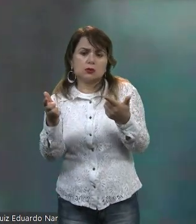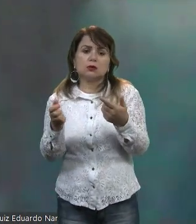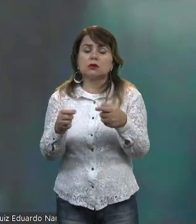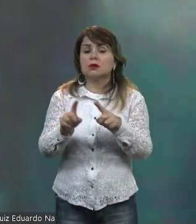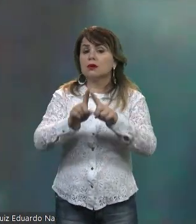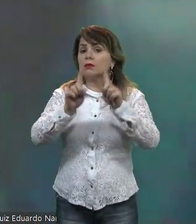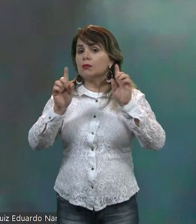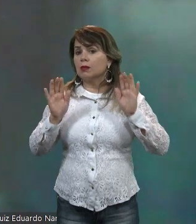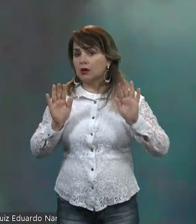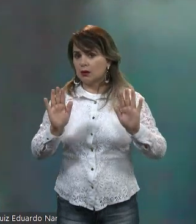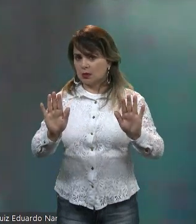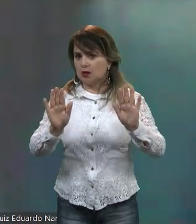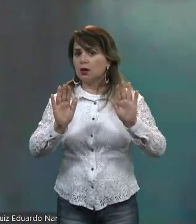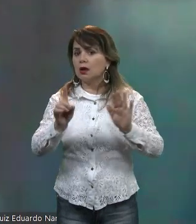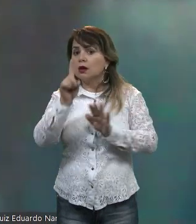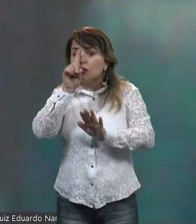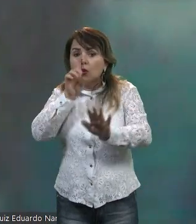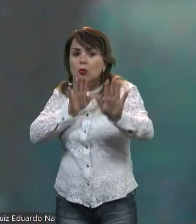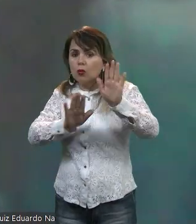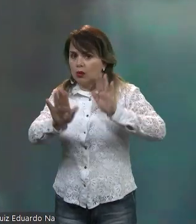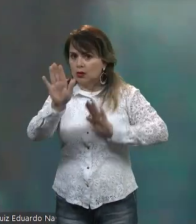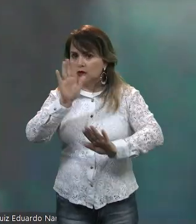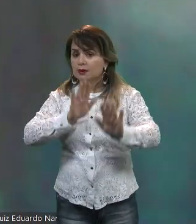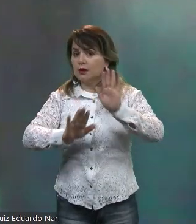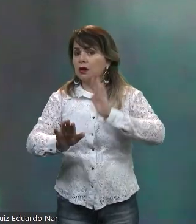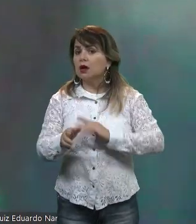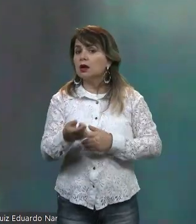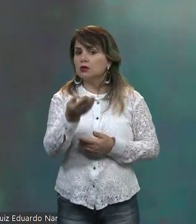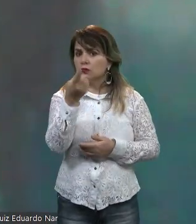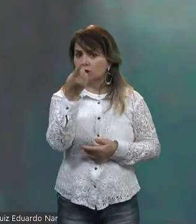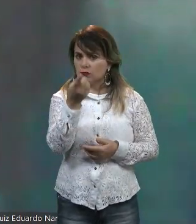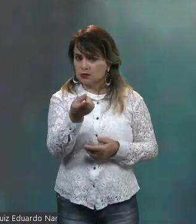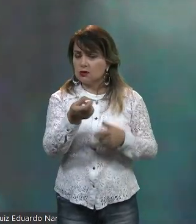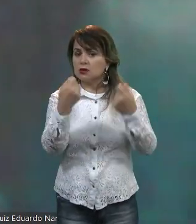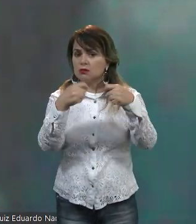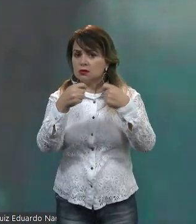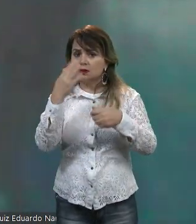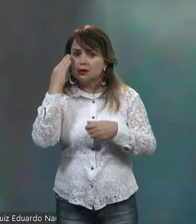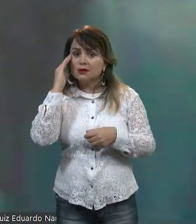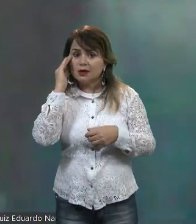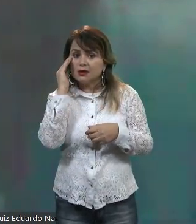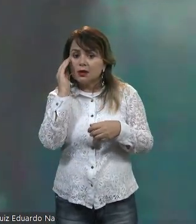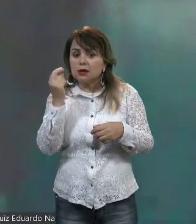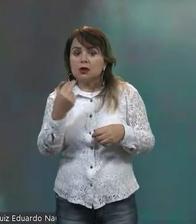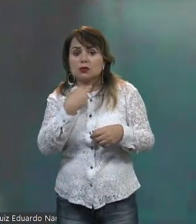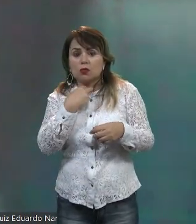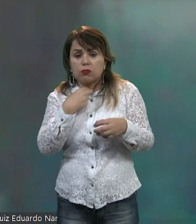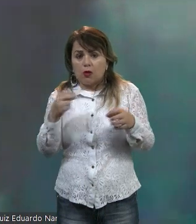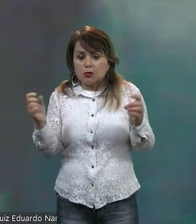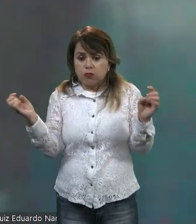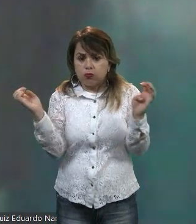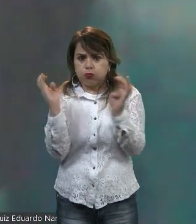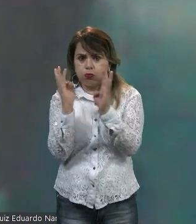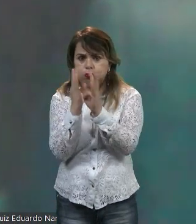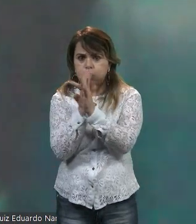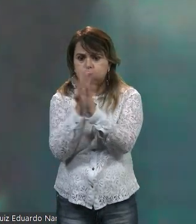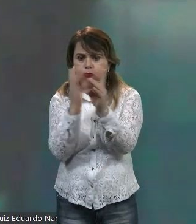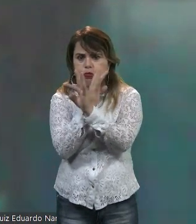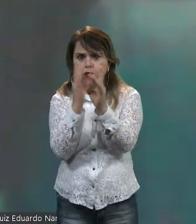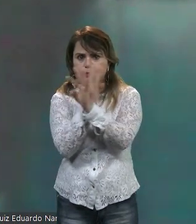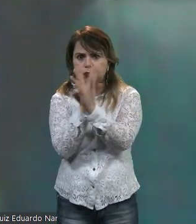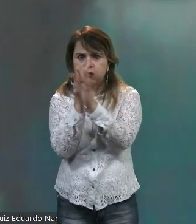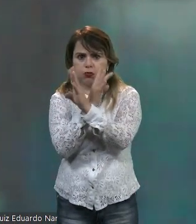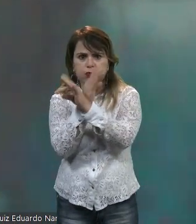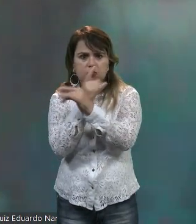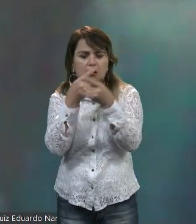cuidados. A população precisa ter compreensão disso. Não significa se possa aglomerar, que não se use máscara, que